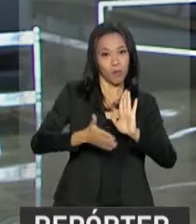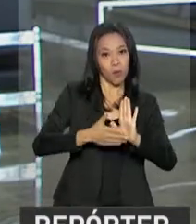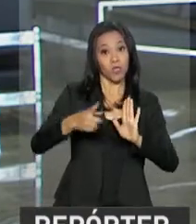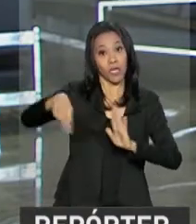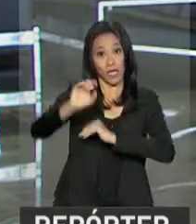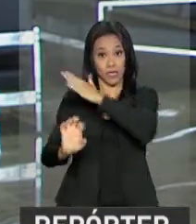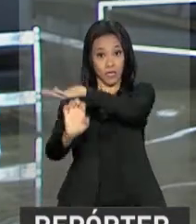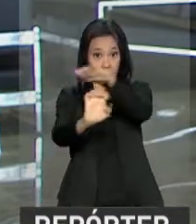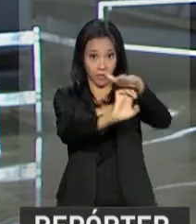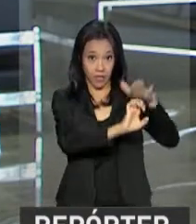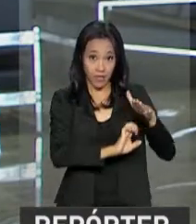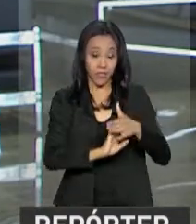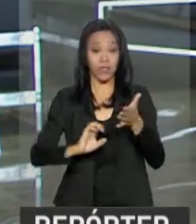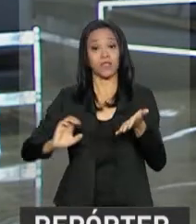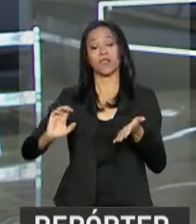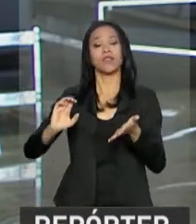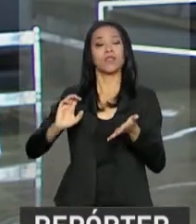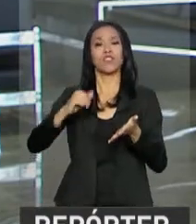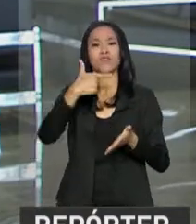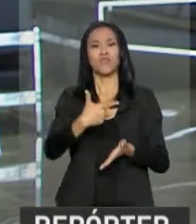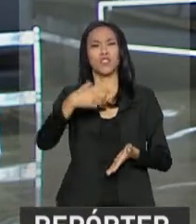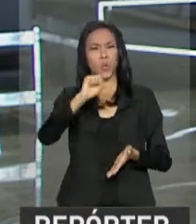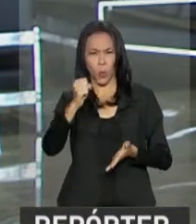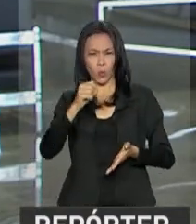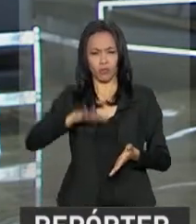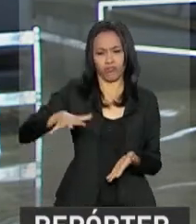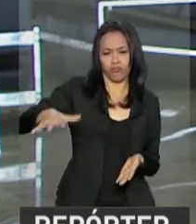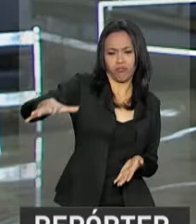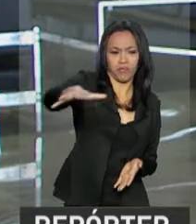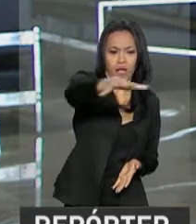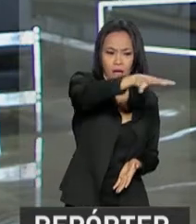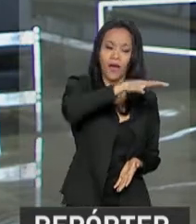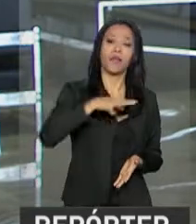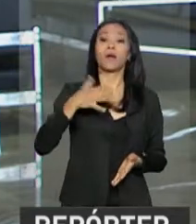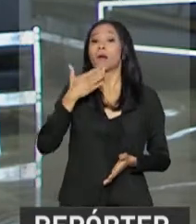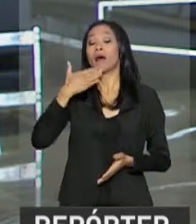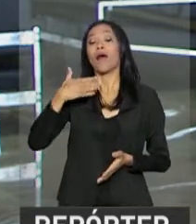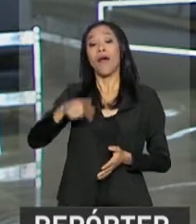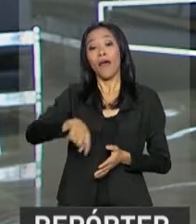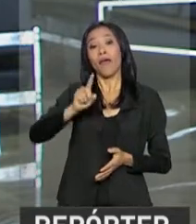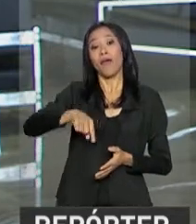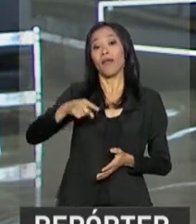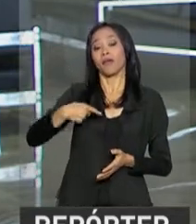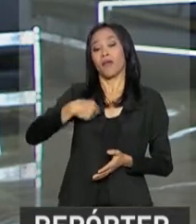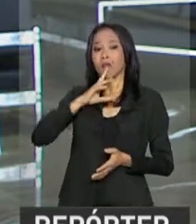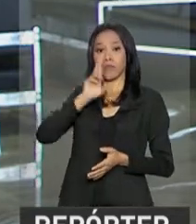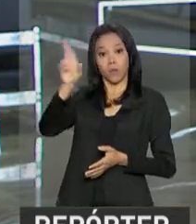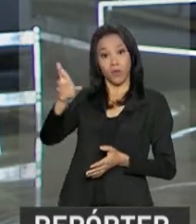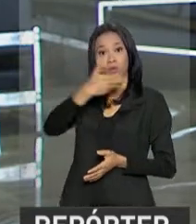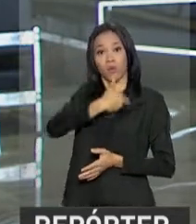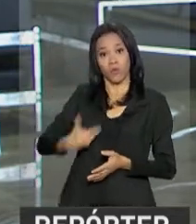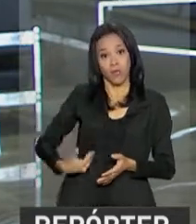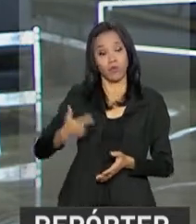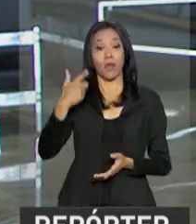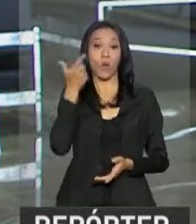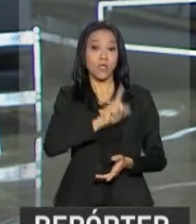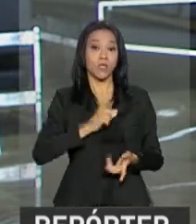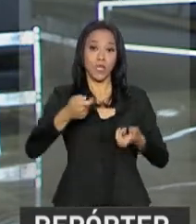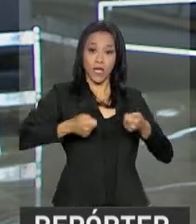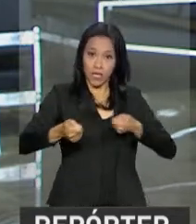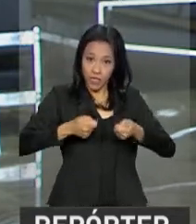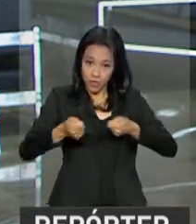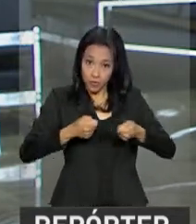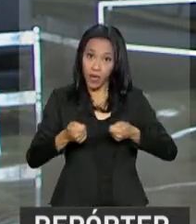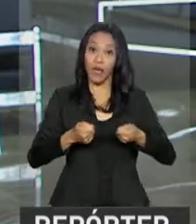28 setores da economia a decisão atende ao pedido do governo para reequilibrar as contas públicas com a eliminação